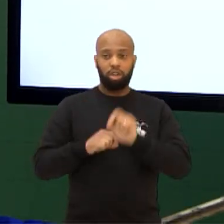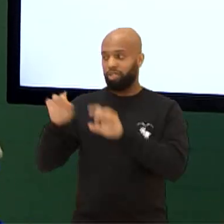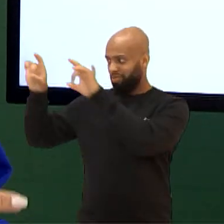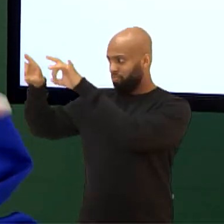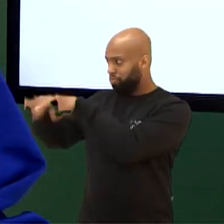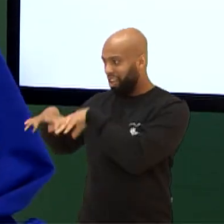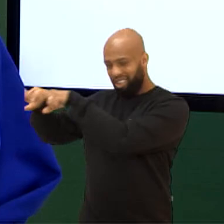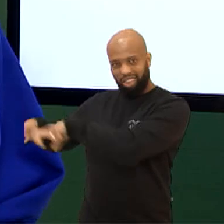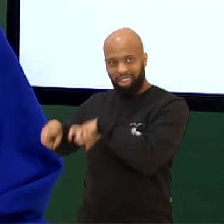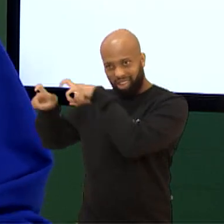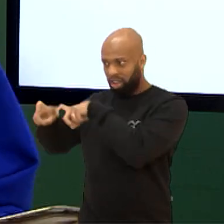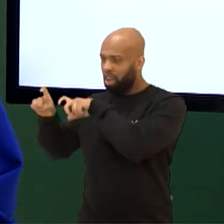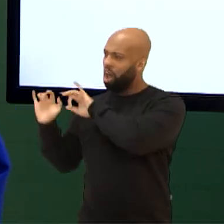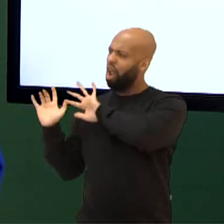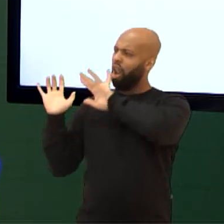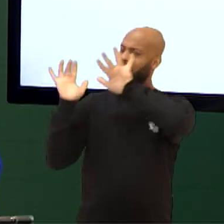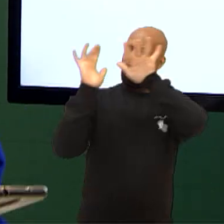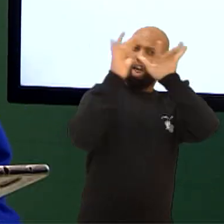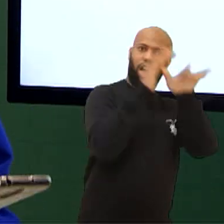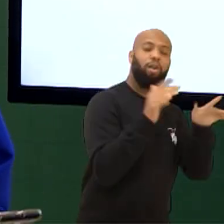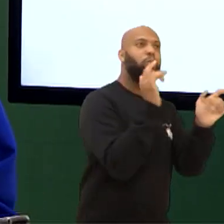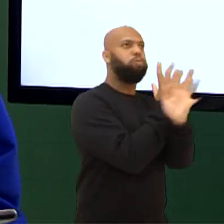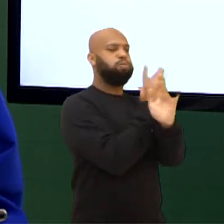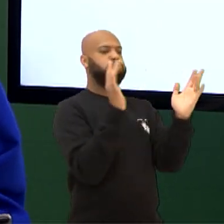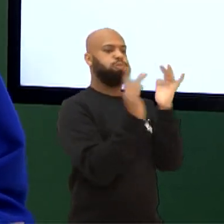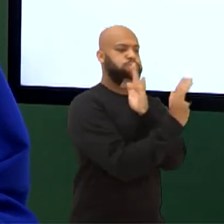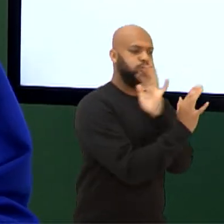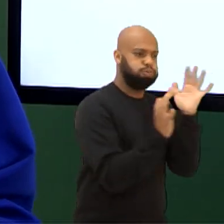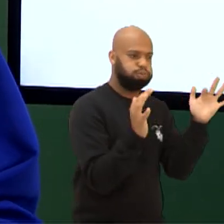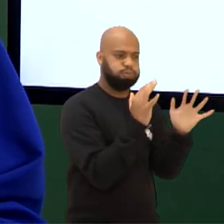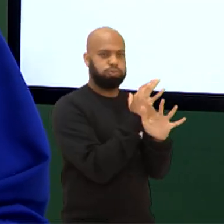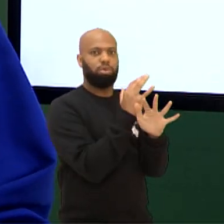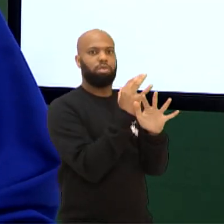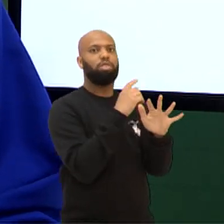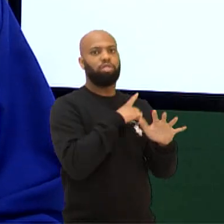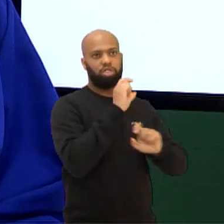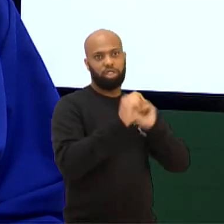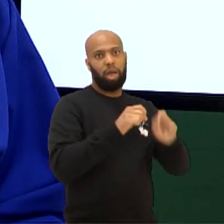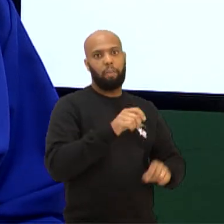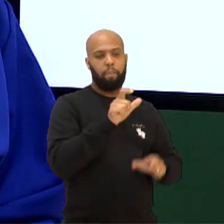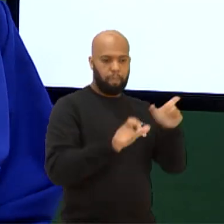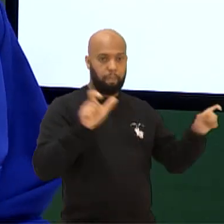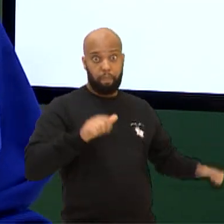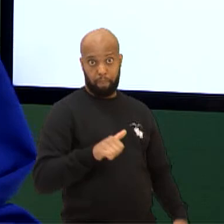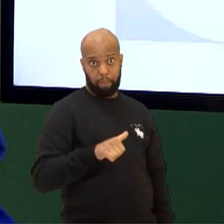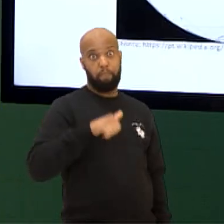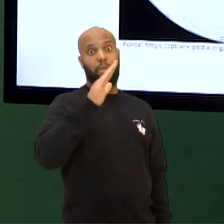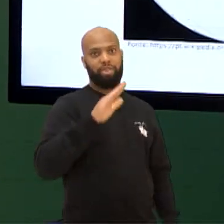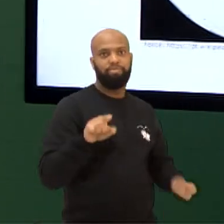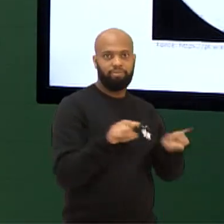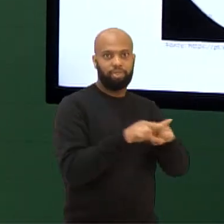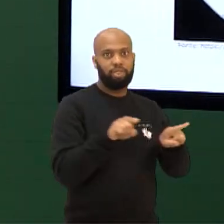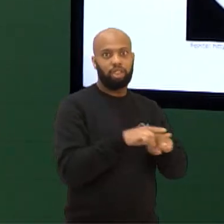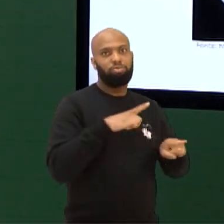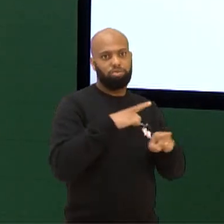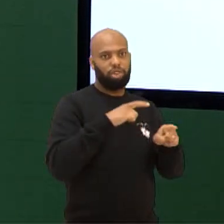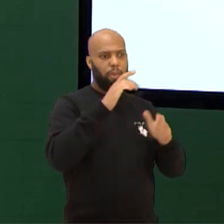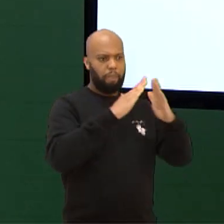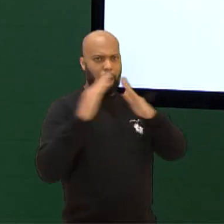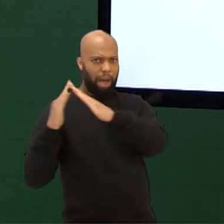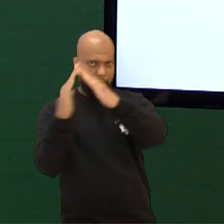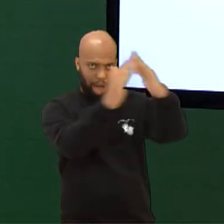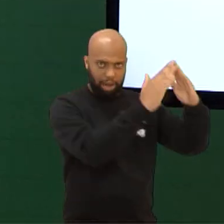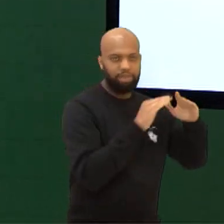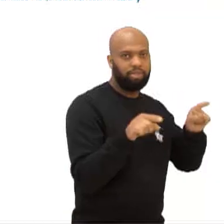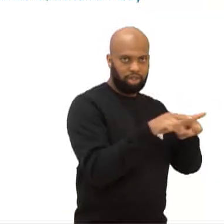área rural e irem para os grandes centros, para uma área mais populosa e povoada. O que